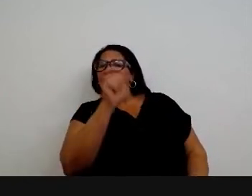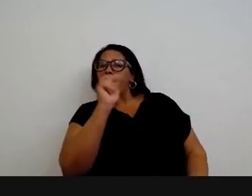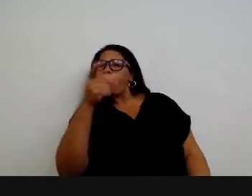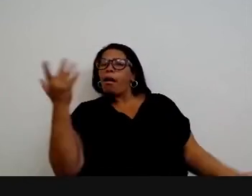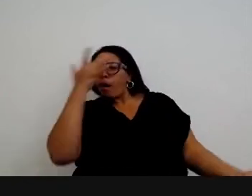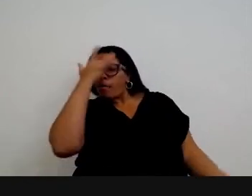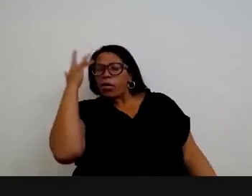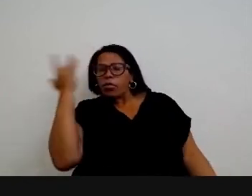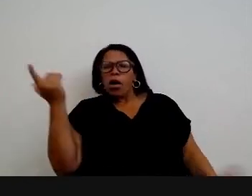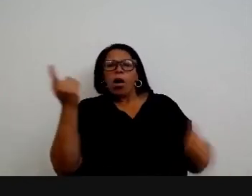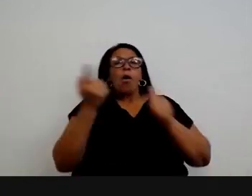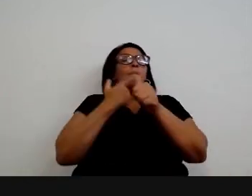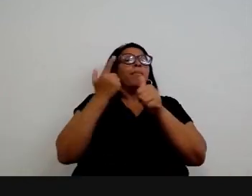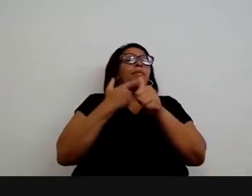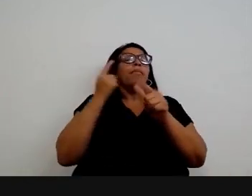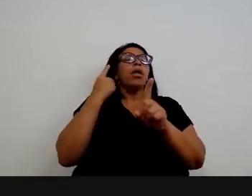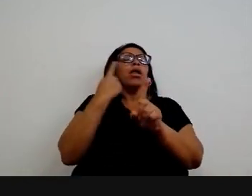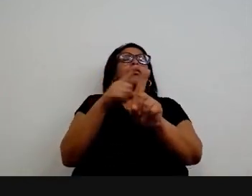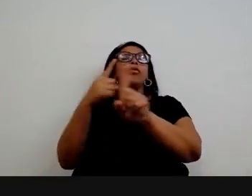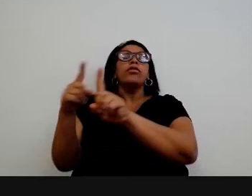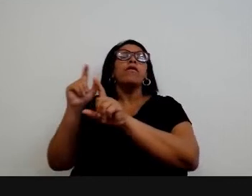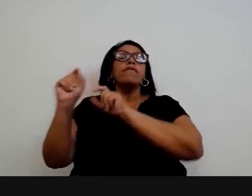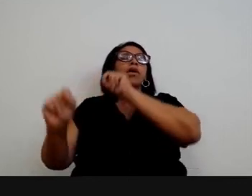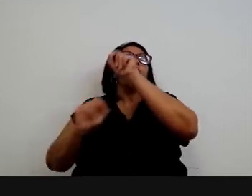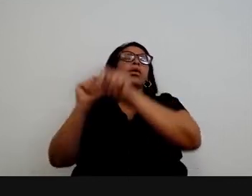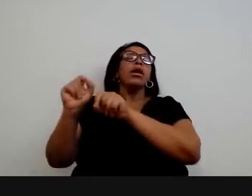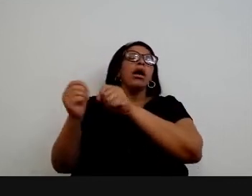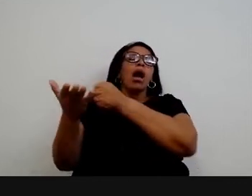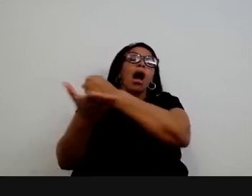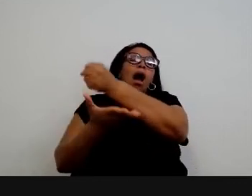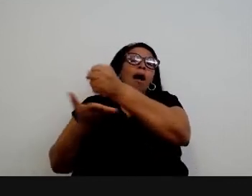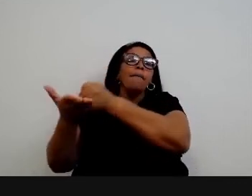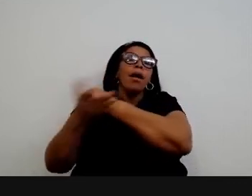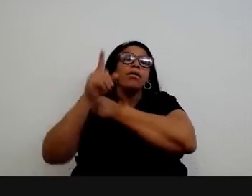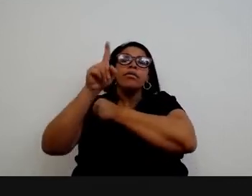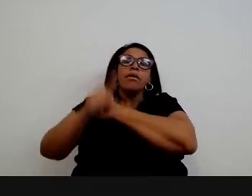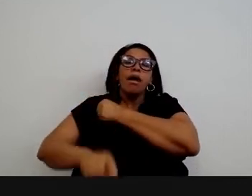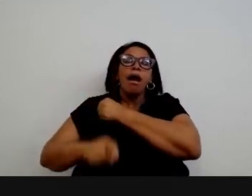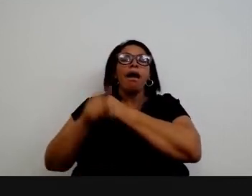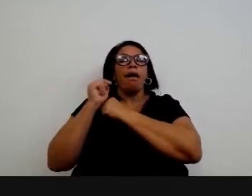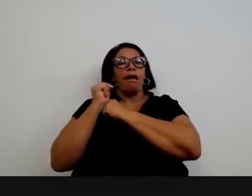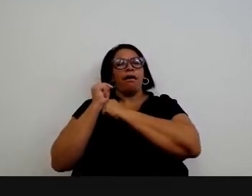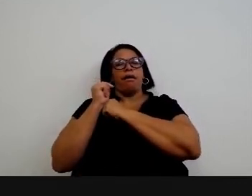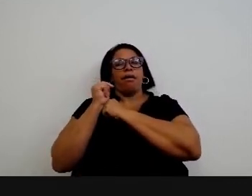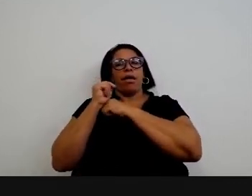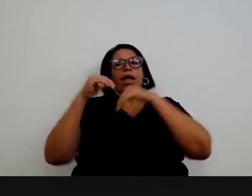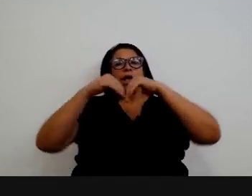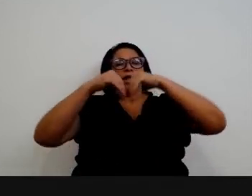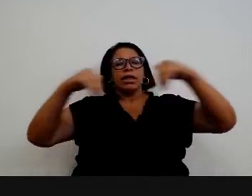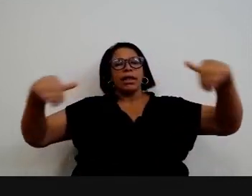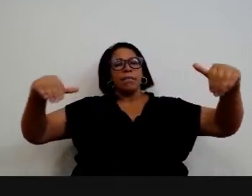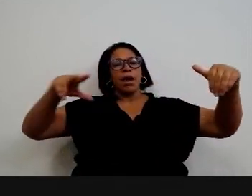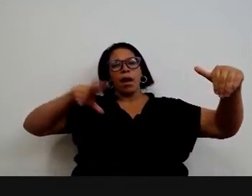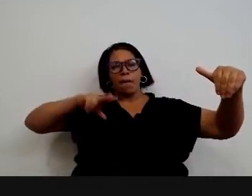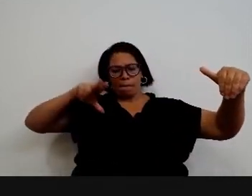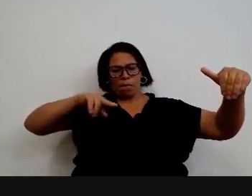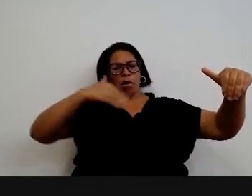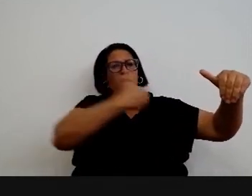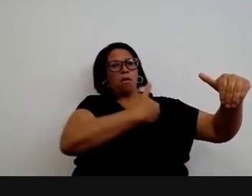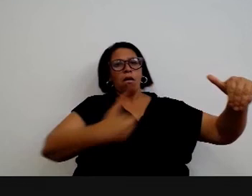Bom, o primeiro desafio, o desafio basilar do brasileiro ainda é separar o que é público do que é